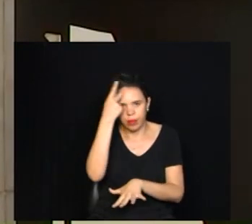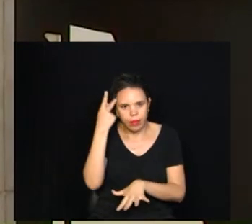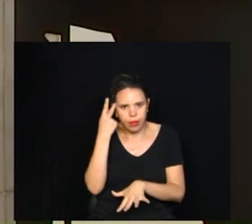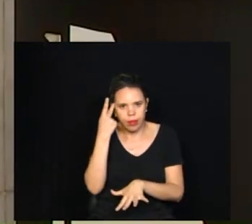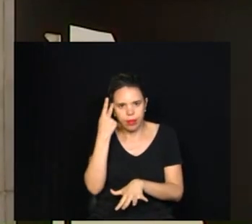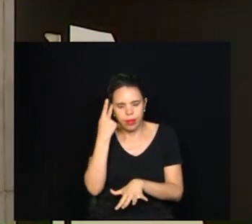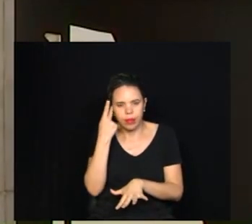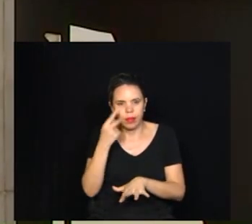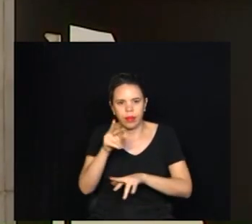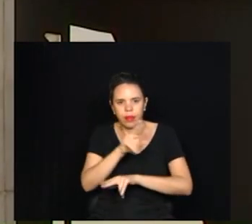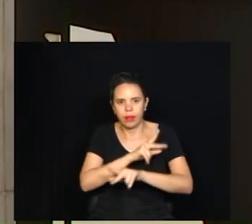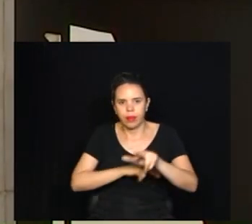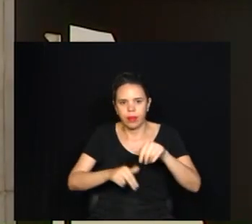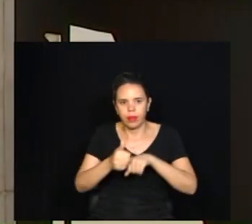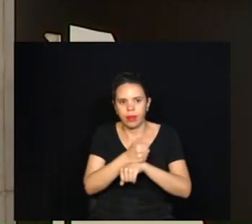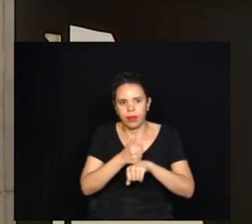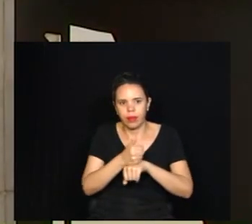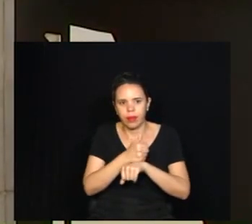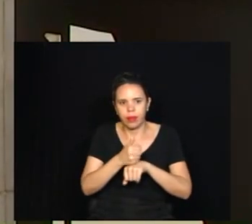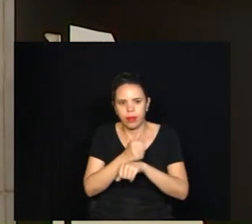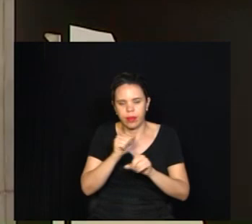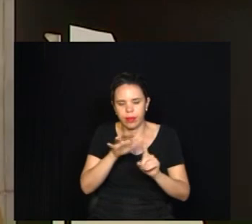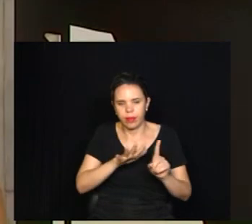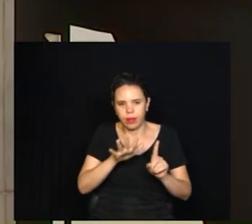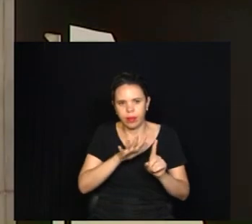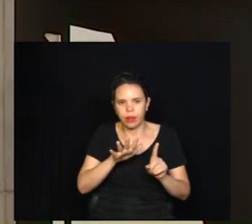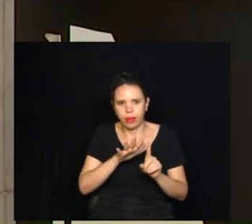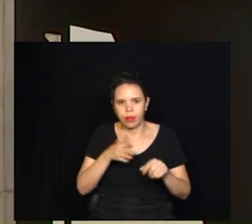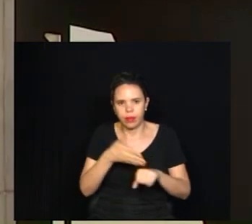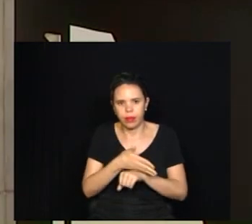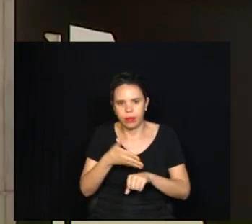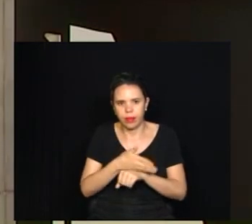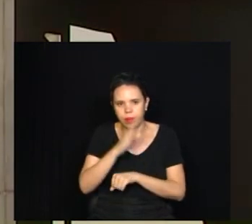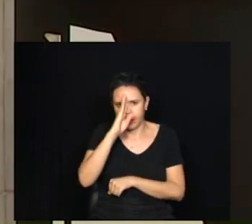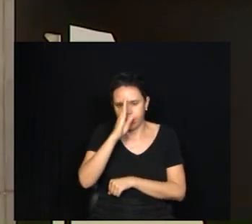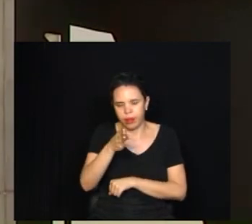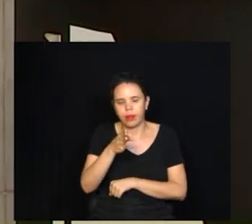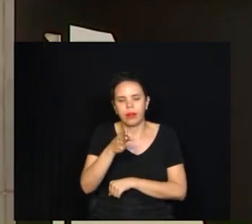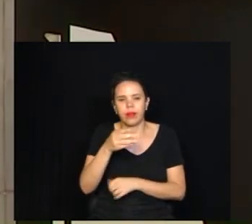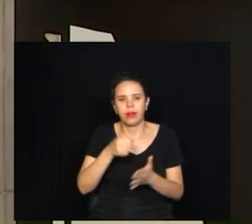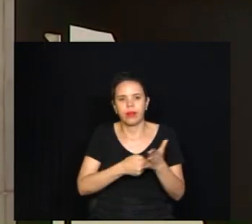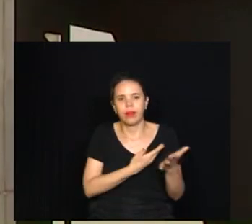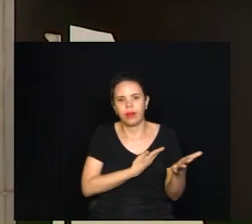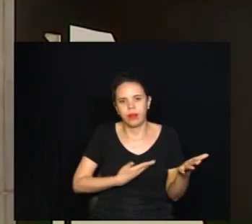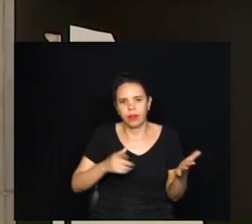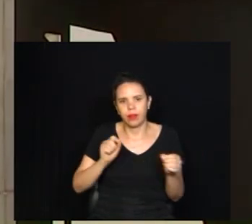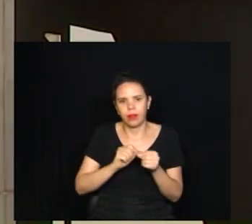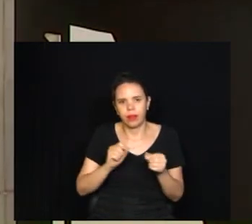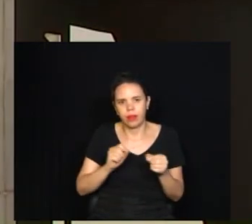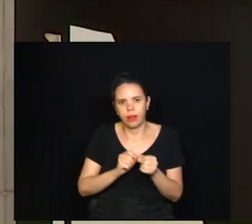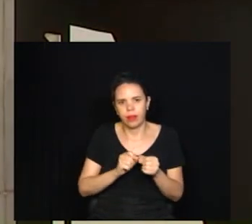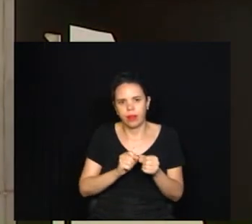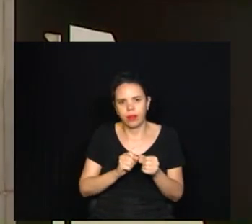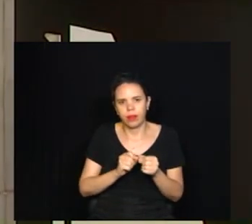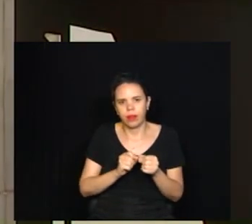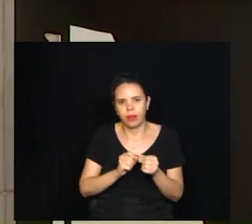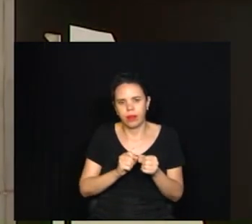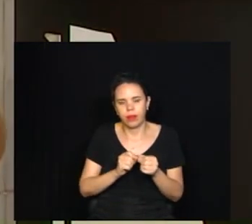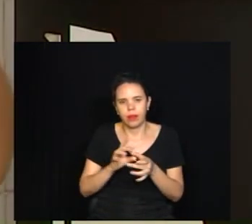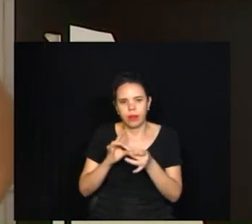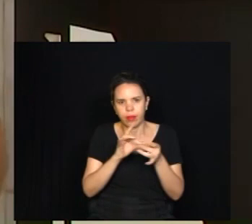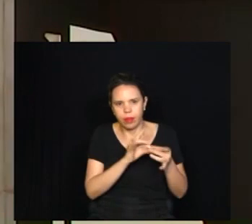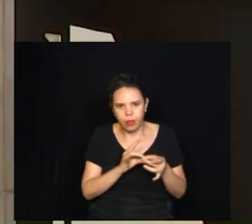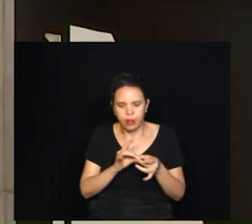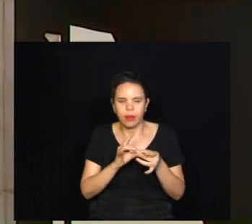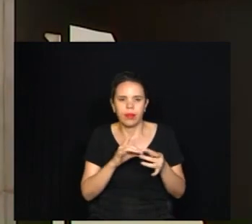pessoas em diversos segmentos na sociedade? A participação é fundamental. A política pública só é feita de uma forma que é com parceria. Então